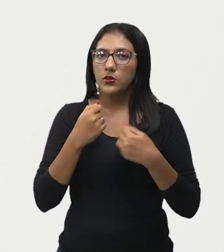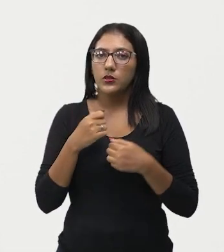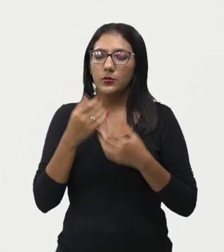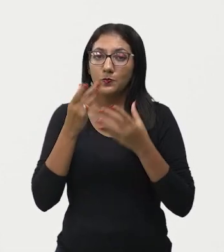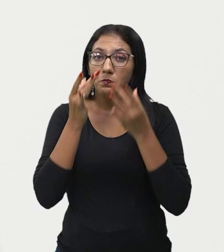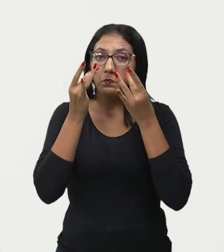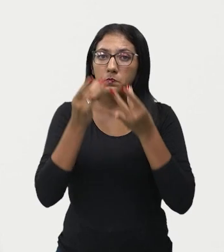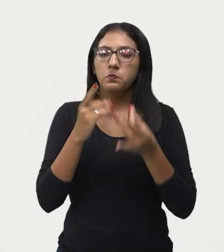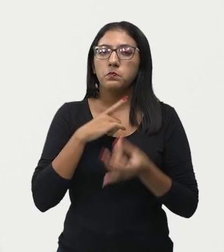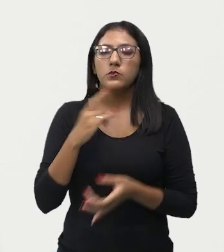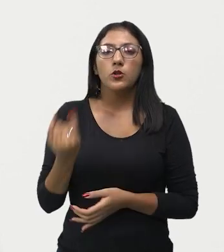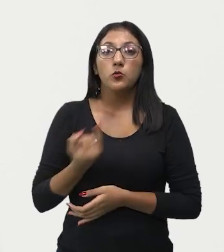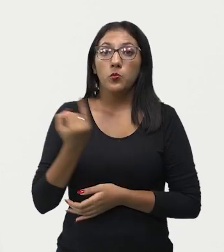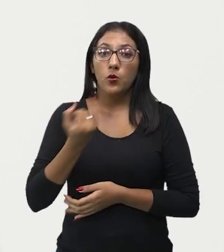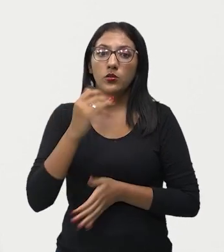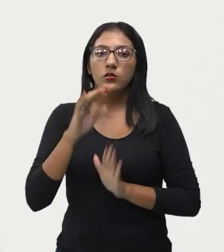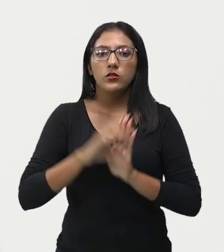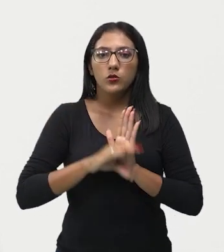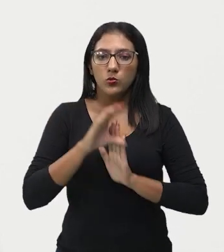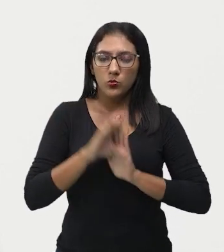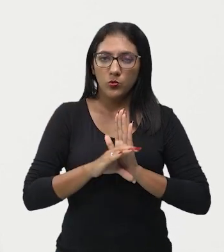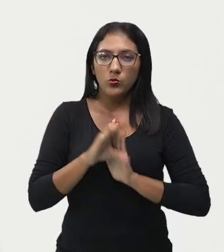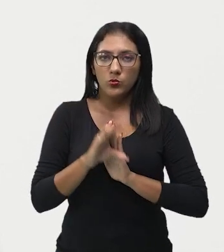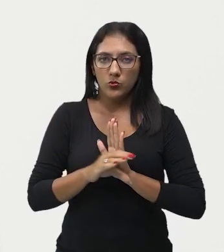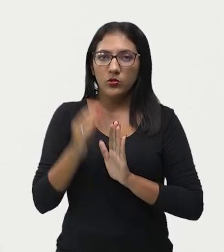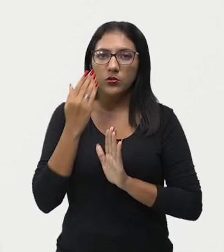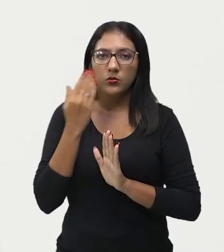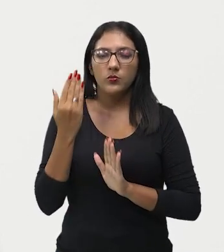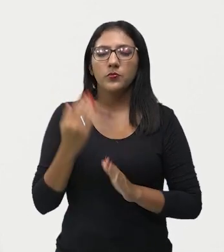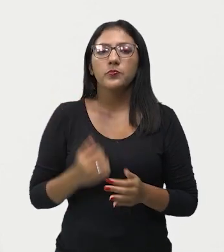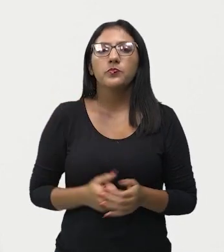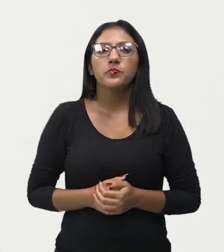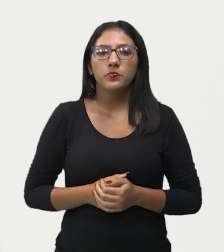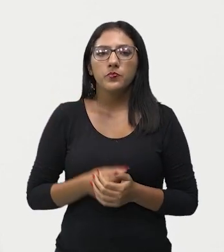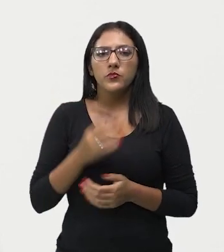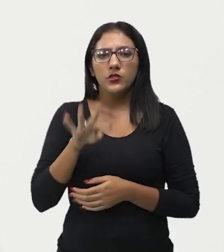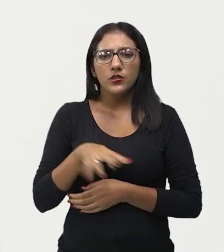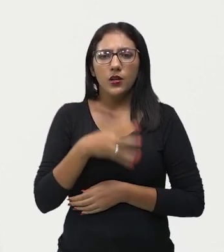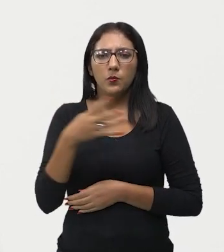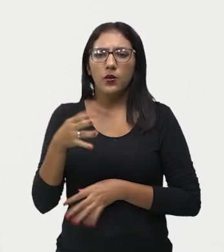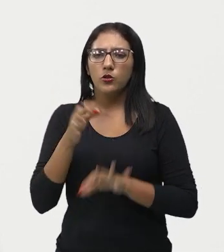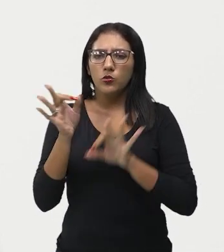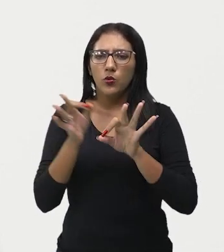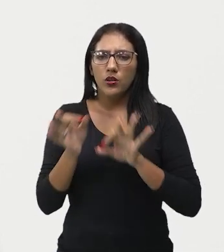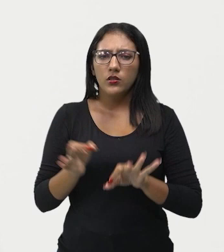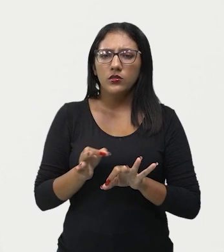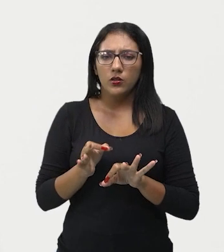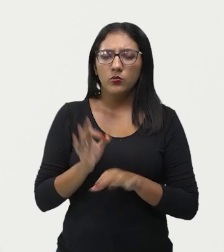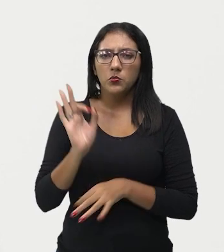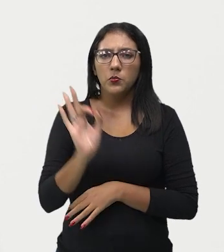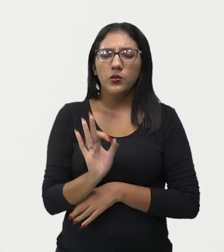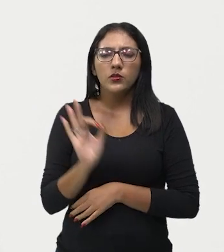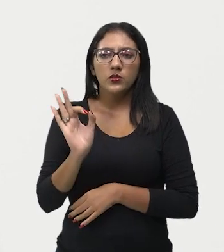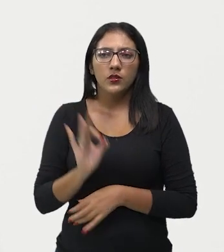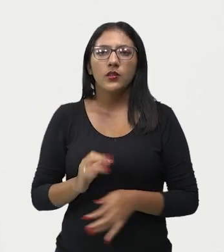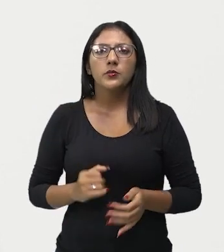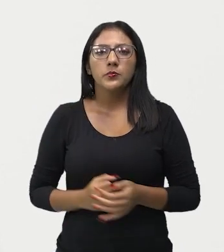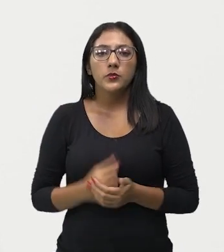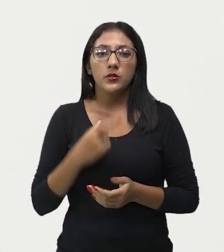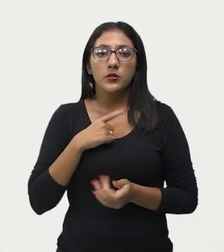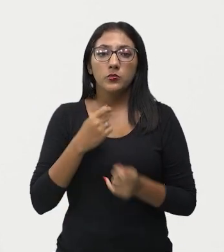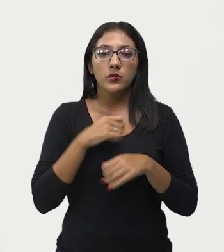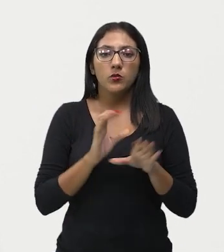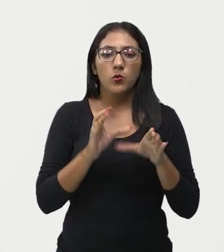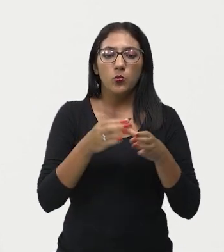porque é bem importante esses conceitos aí que a gente vai falar agora. Tabela de distribuição de frequência é um método de se